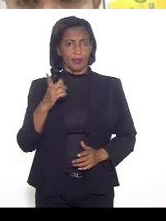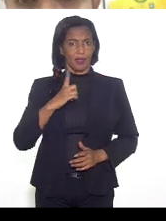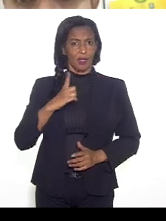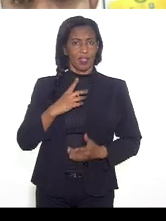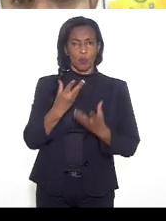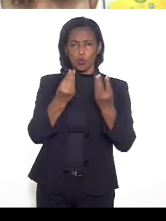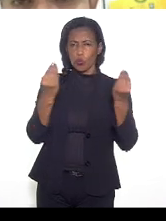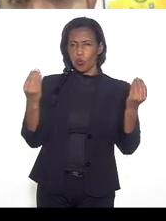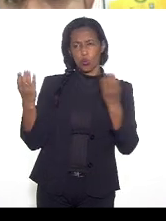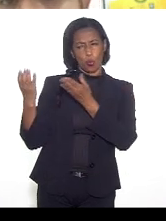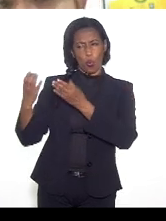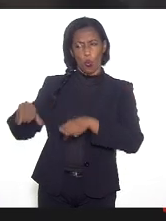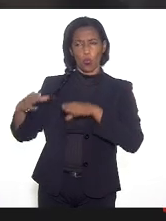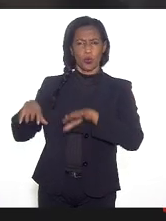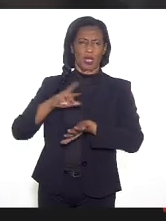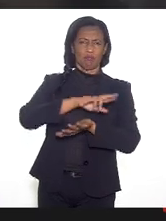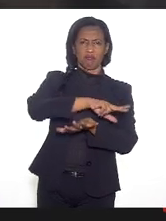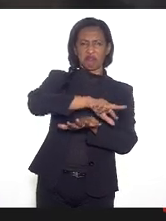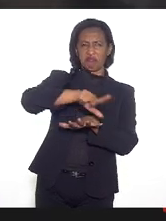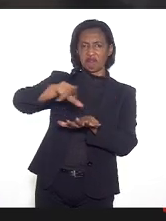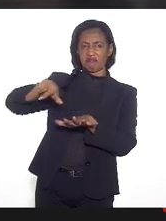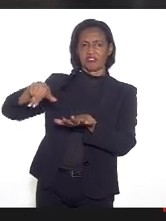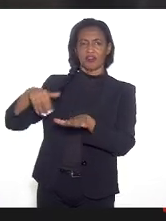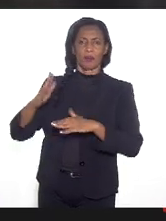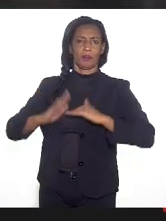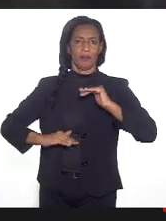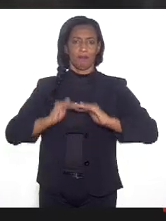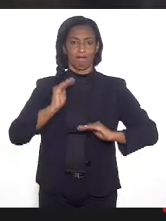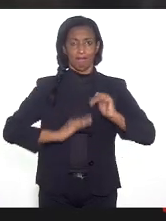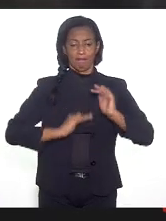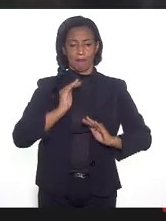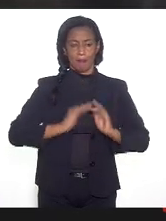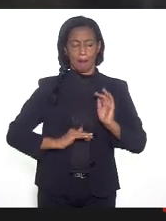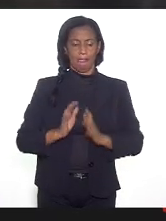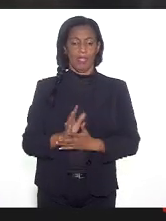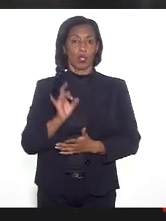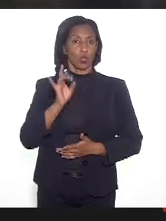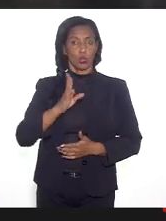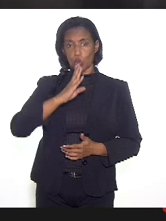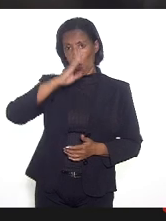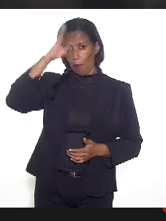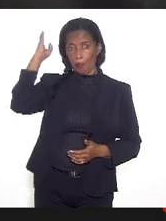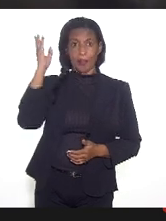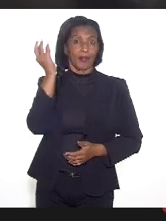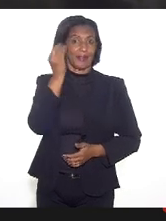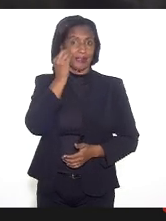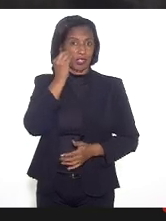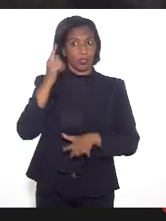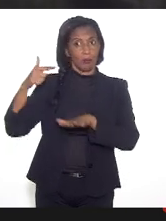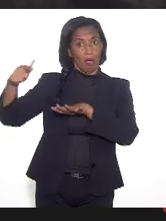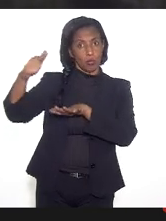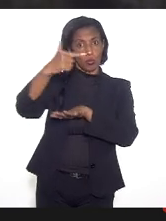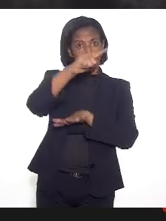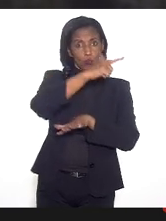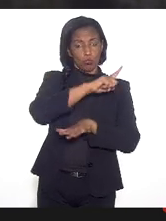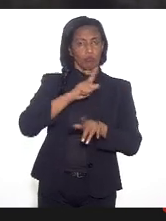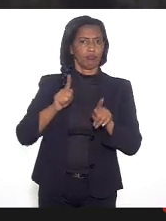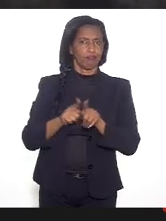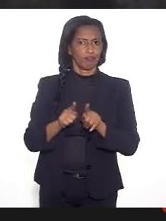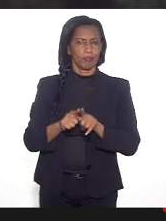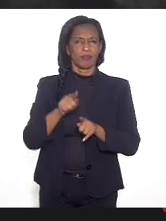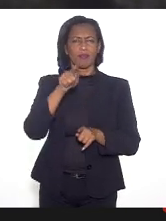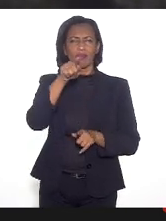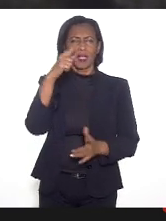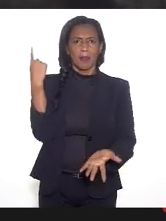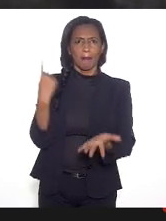muitos concursados de diferentes carreiras, diferentes concursos, não só do Corpo de Bombeiros, nos assistindo. É, Vossa Excelência